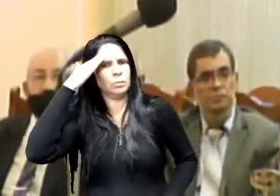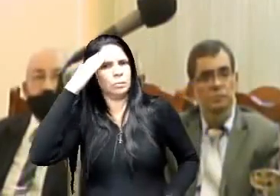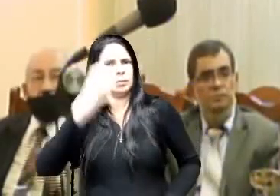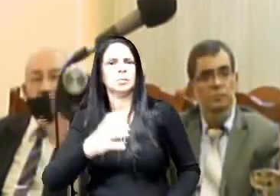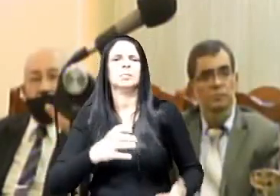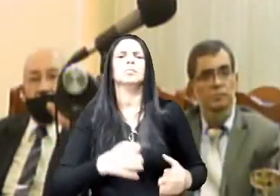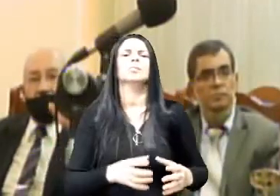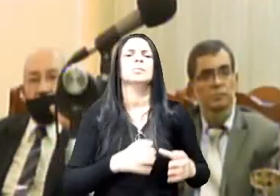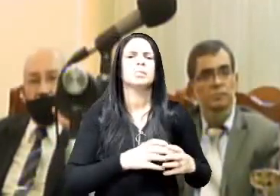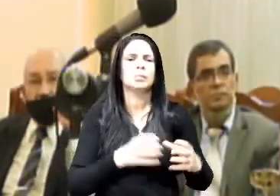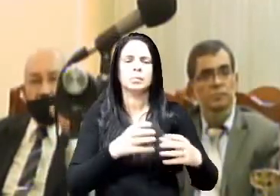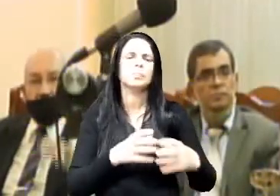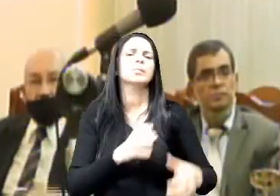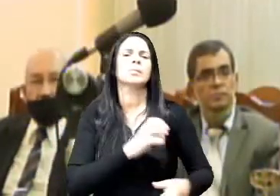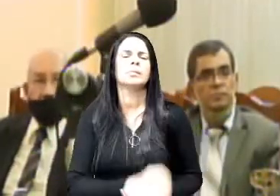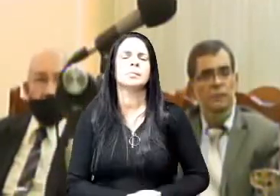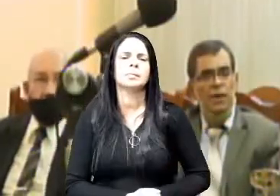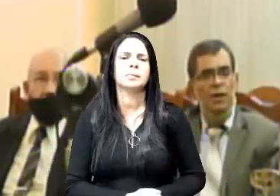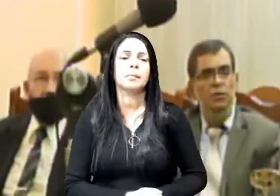se converteram.